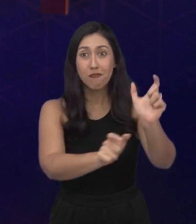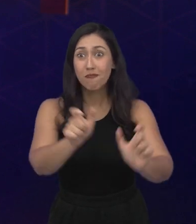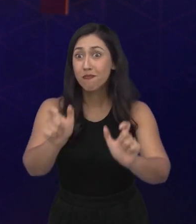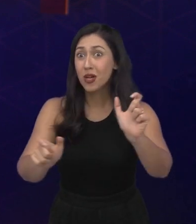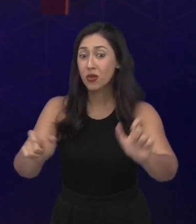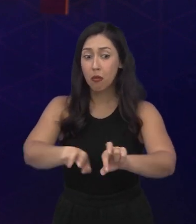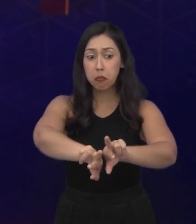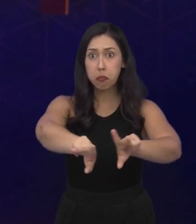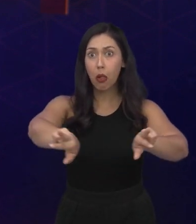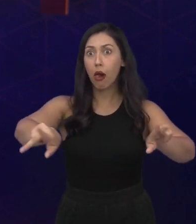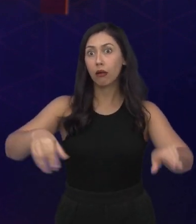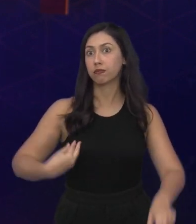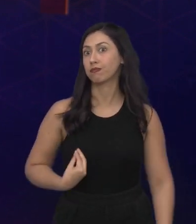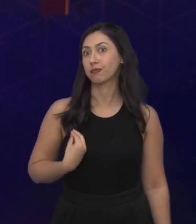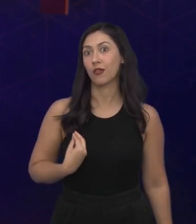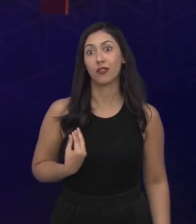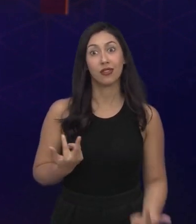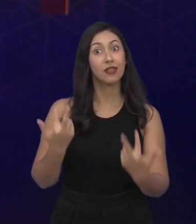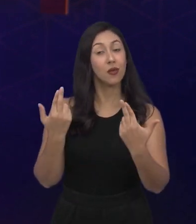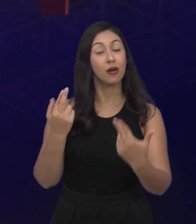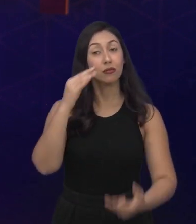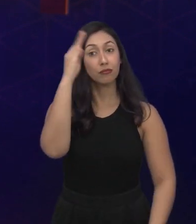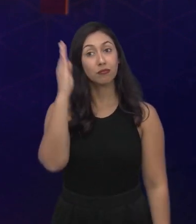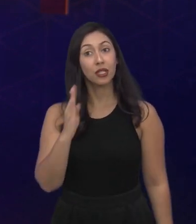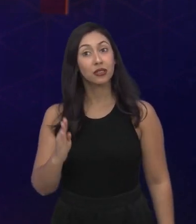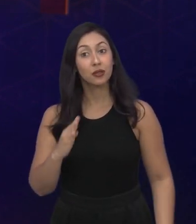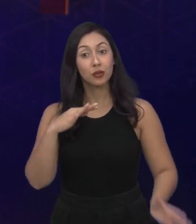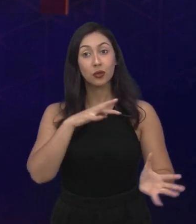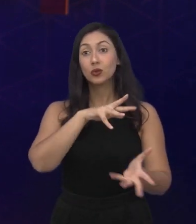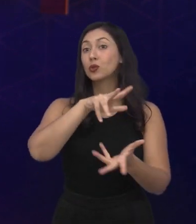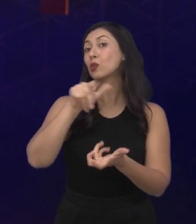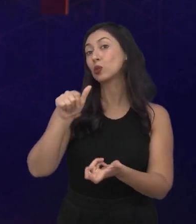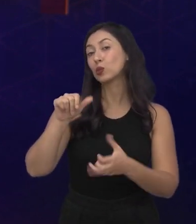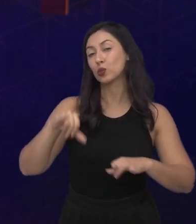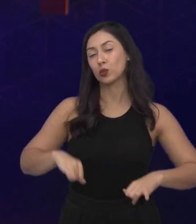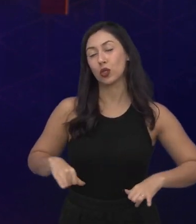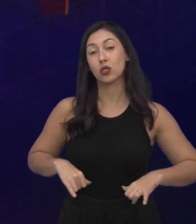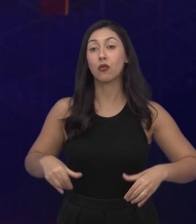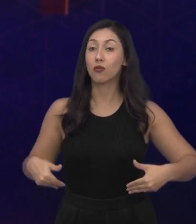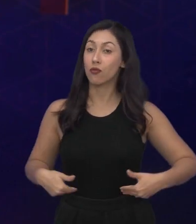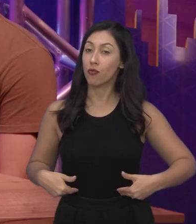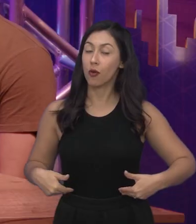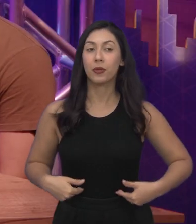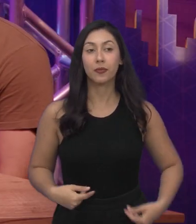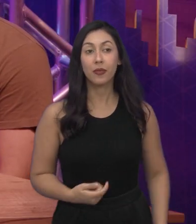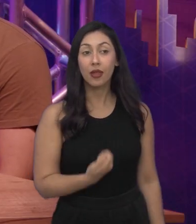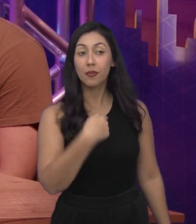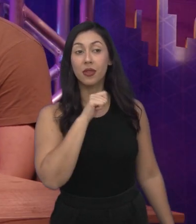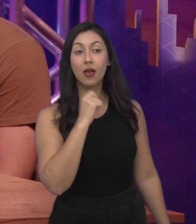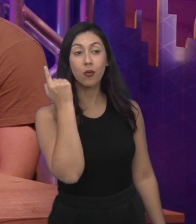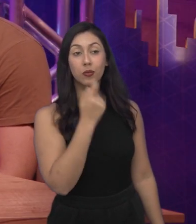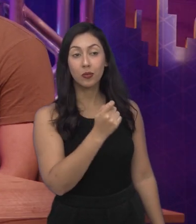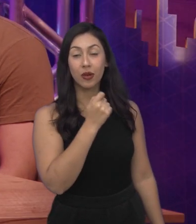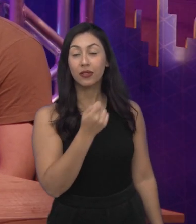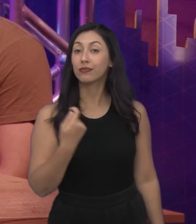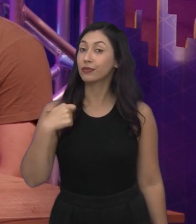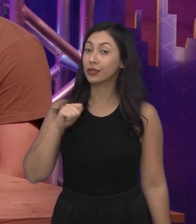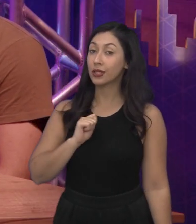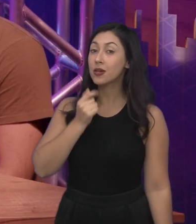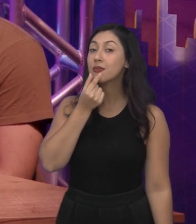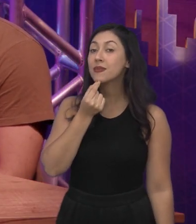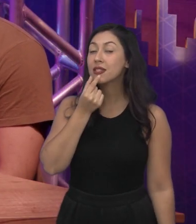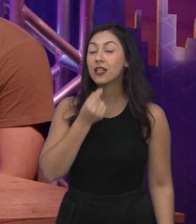mesma realidade de muitas famílias no Brasil e no mundo que enfrentam a fome. Eu sou a Miviki. Eu sou